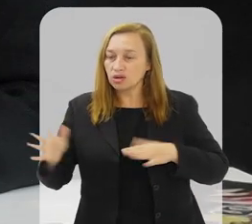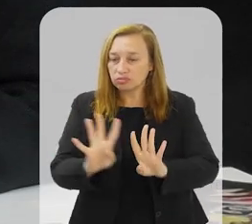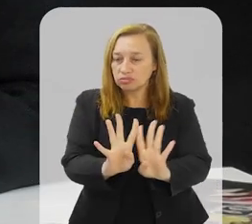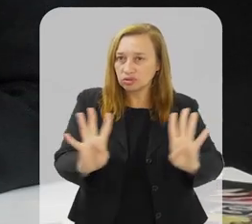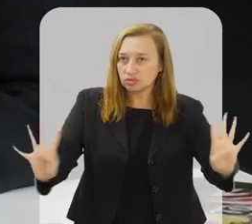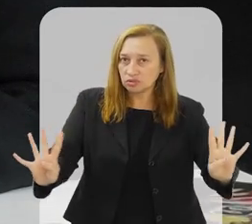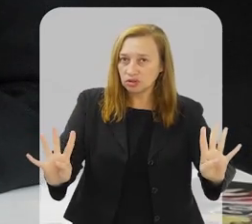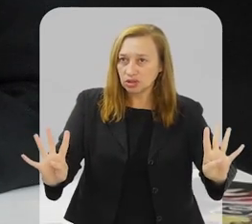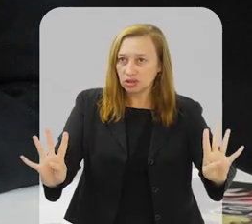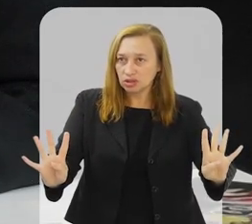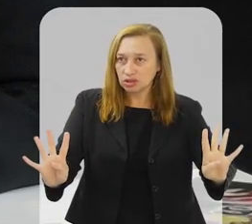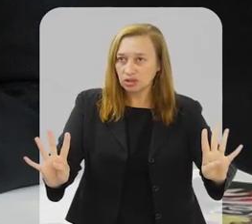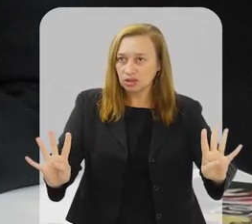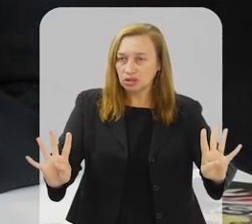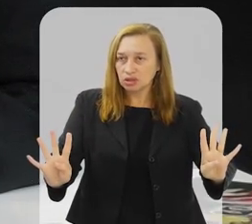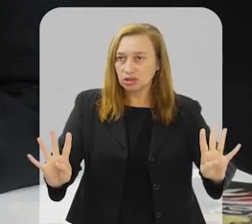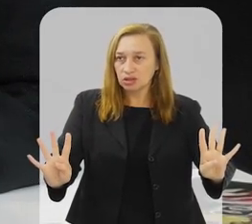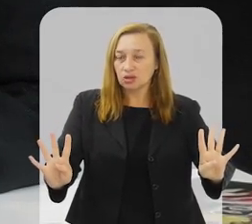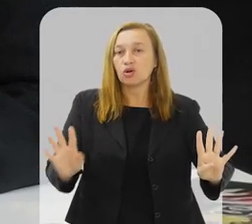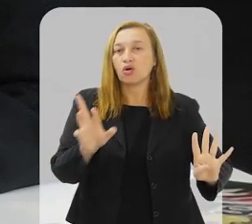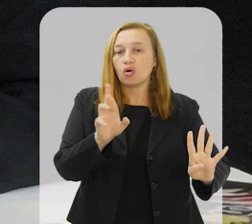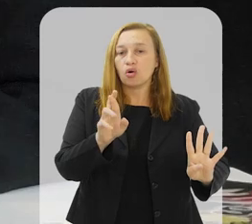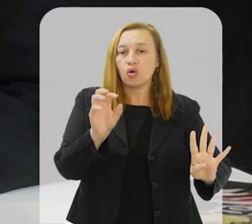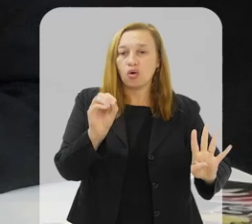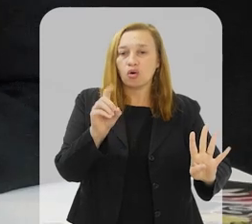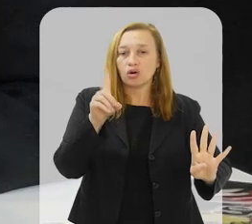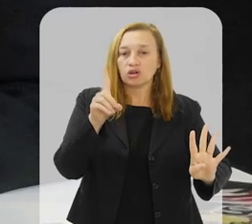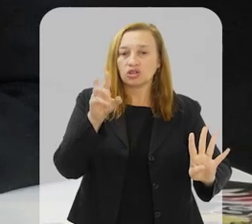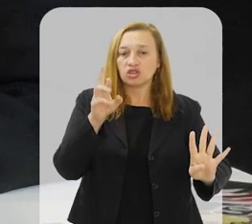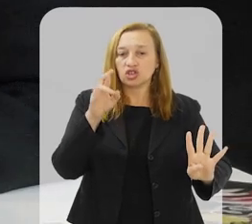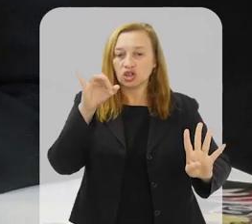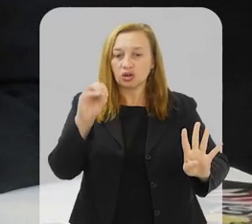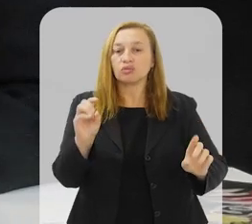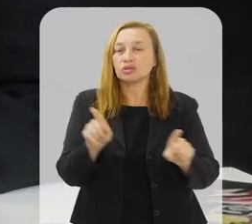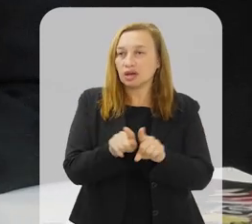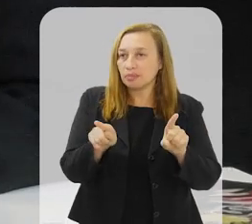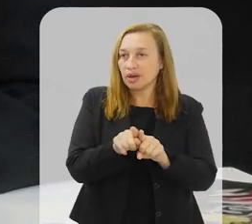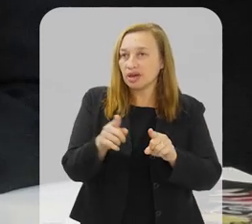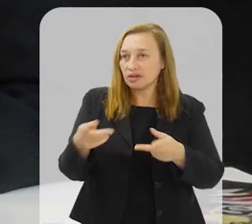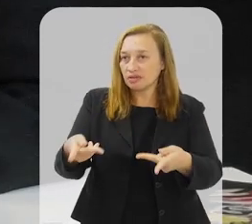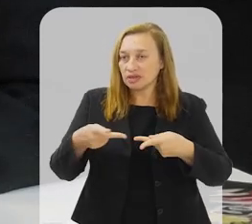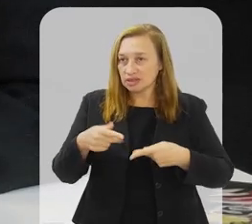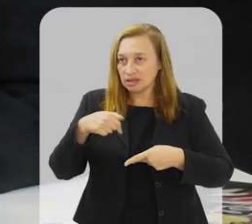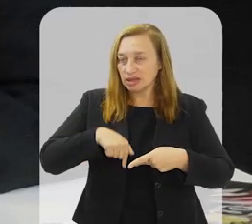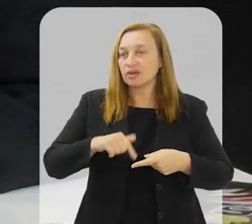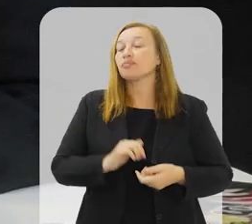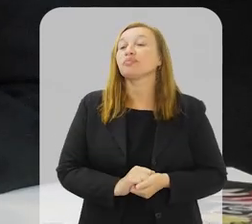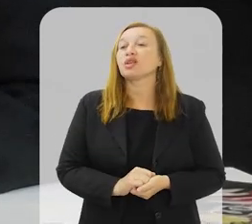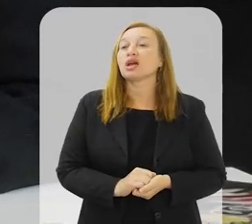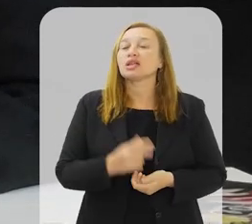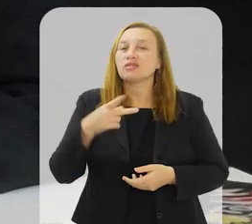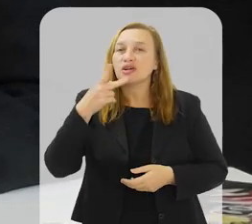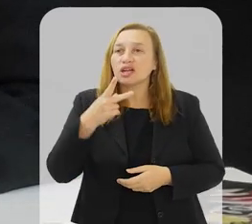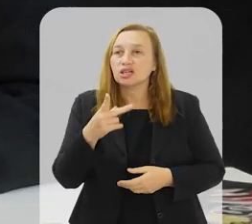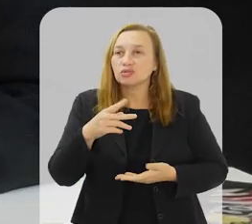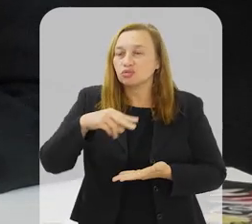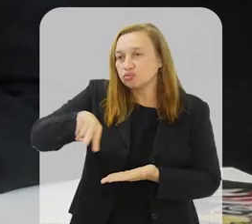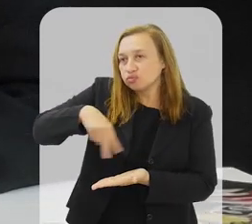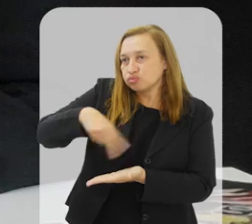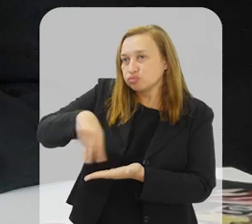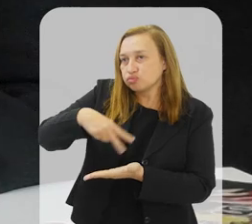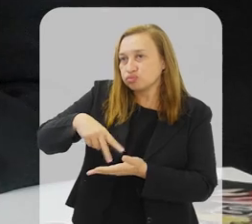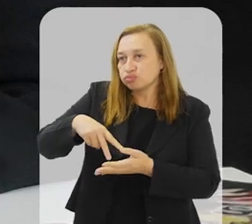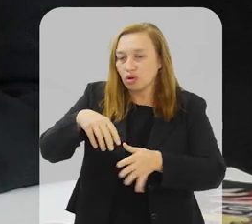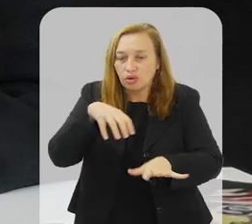a comissão de frente que é com apri com o Rodrigo que inclusive vão estar aqui também ISO eh fica ao seu encargo aí a gente tá falando de